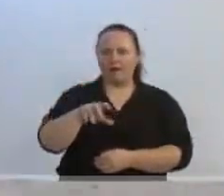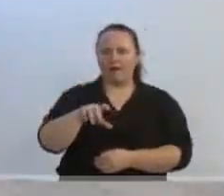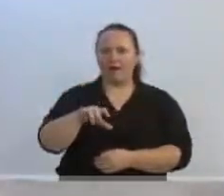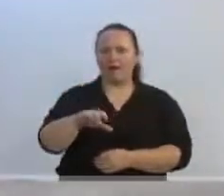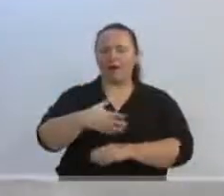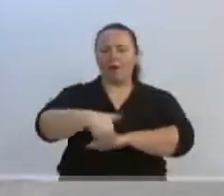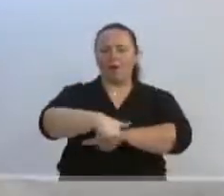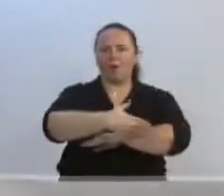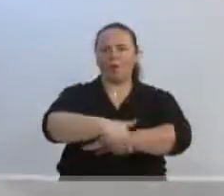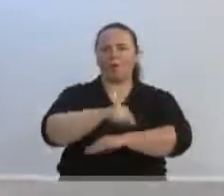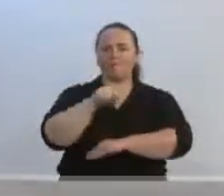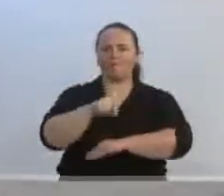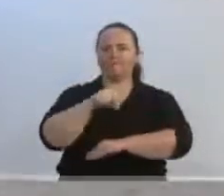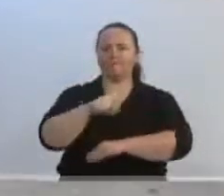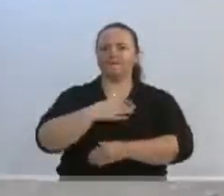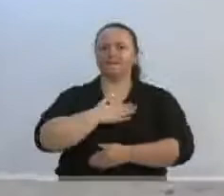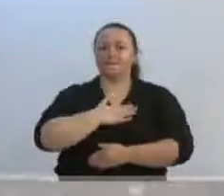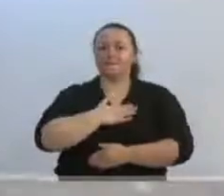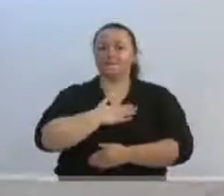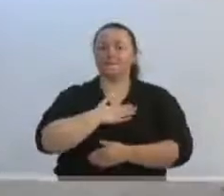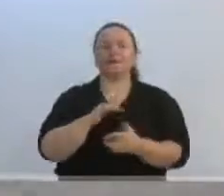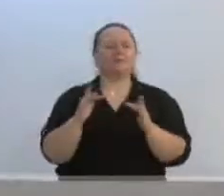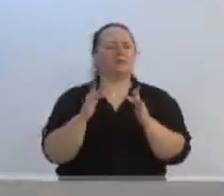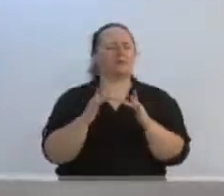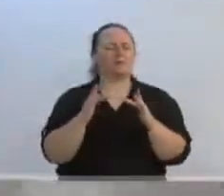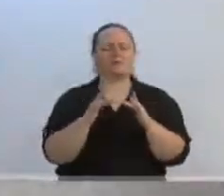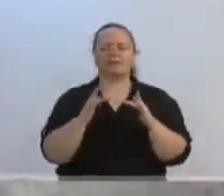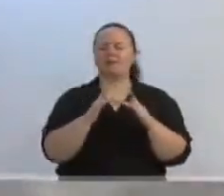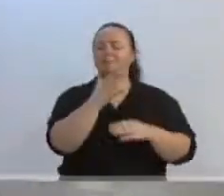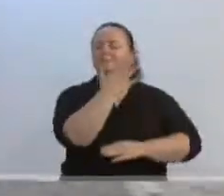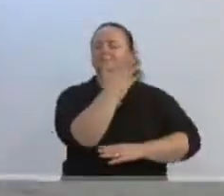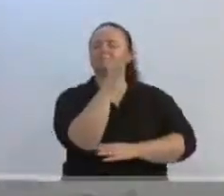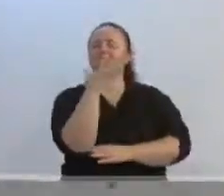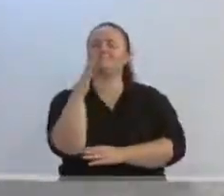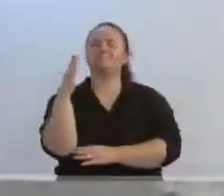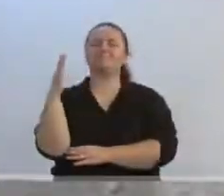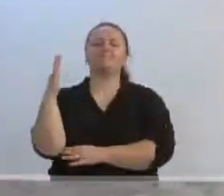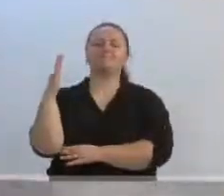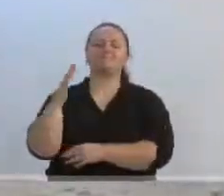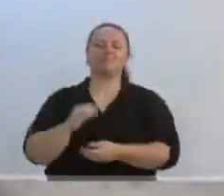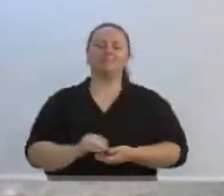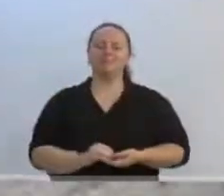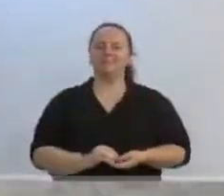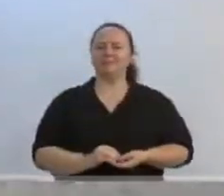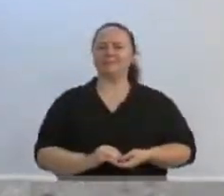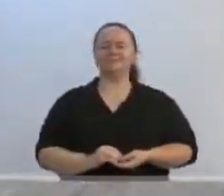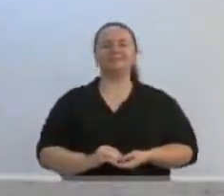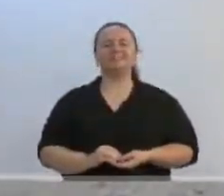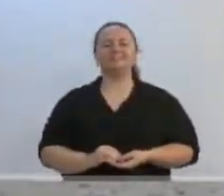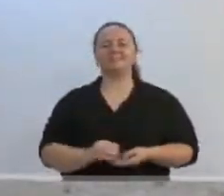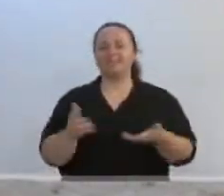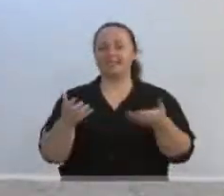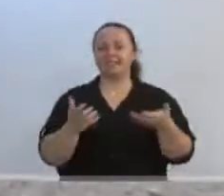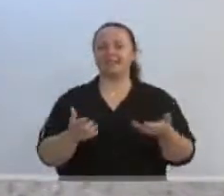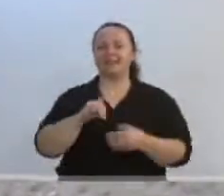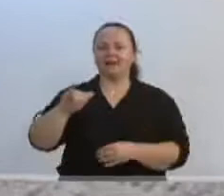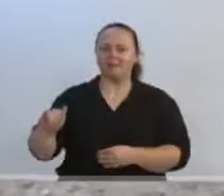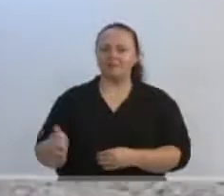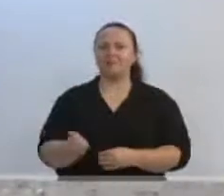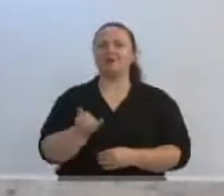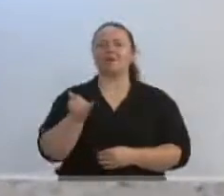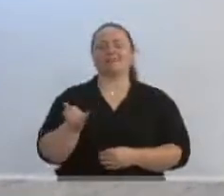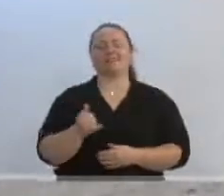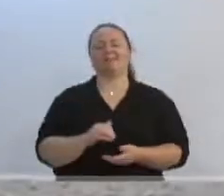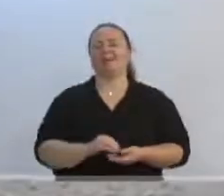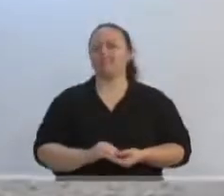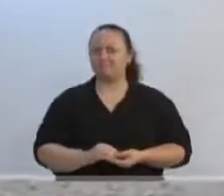rua. Isso é estar em contato com a natureza, né? Então, assim, eu queria aproveitar essa fala de hoje, né, dizer